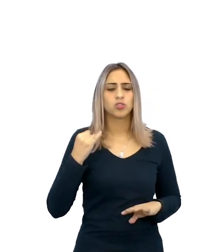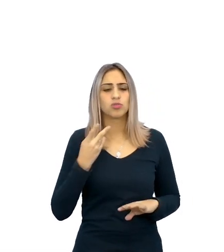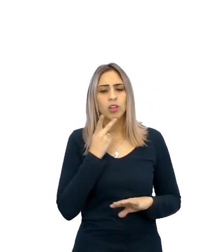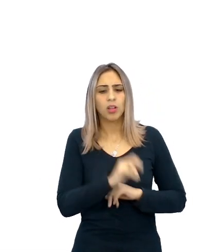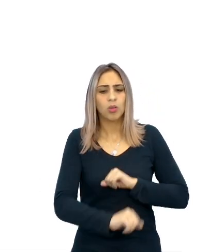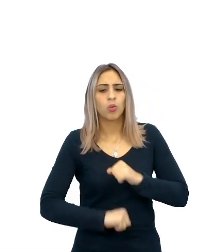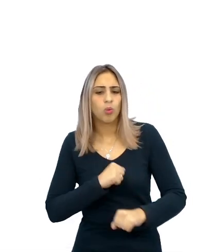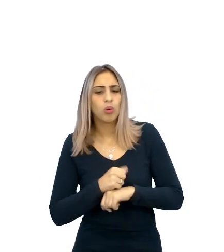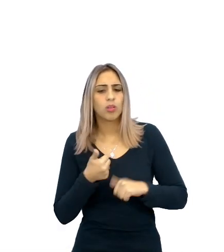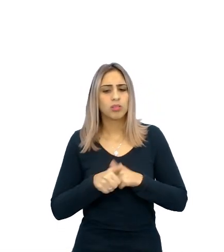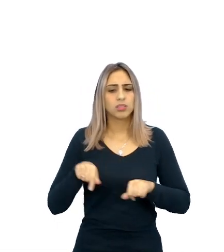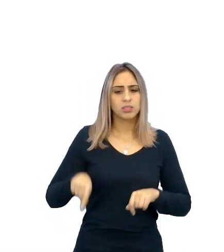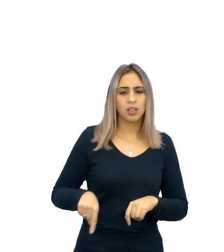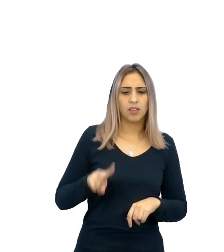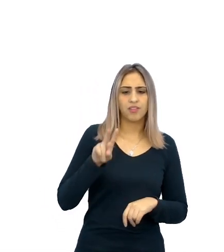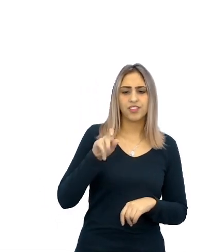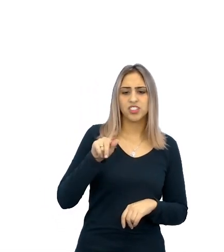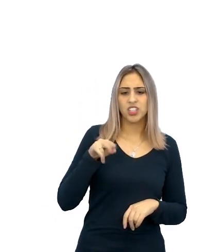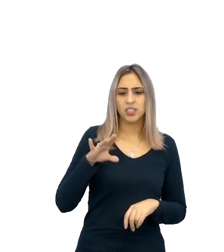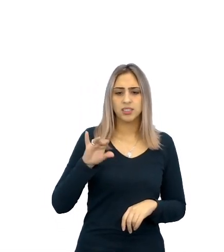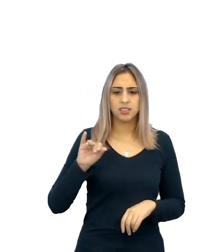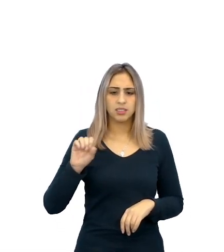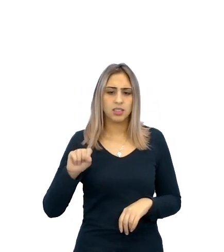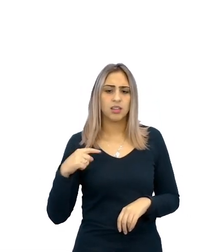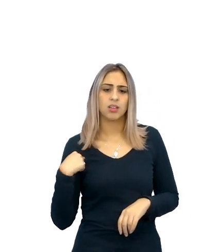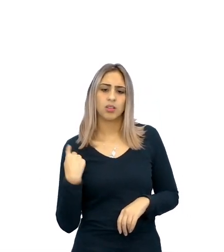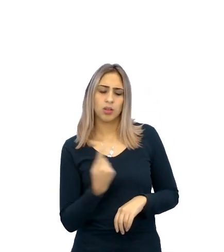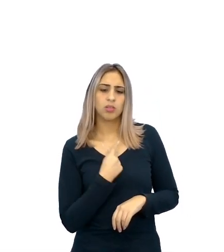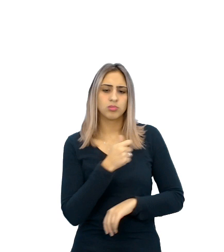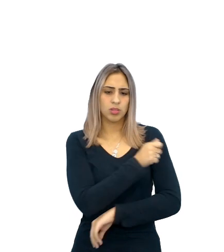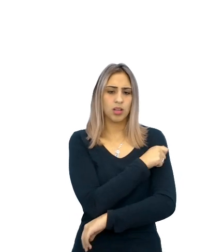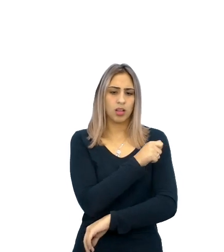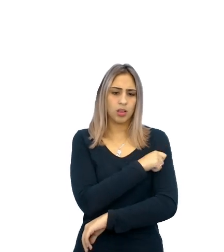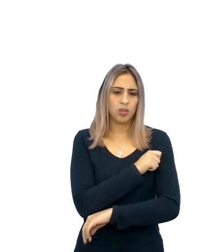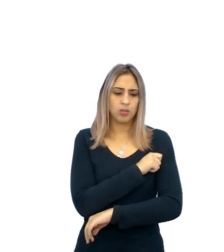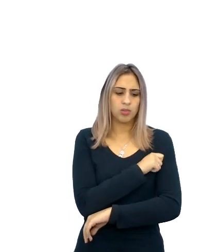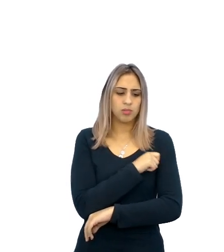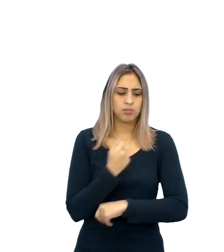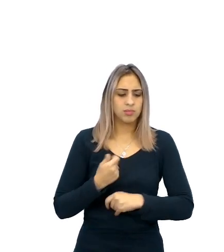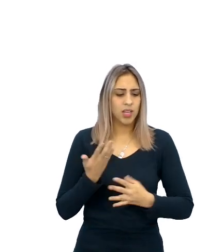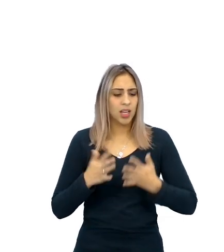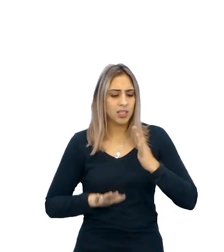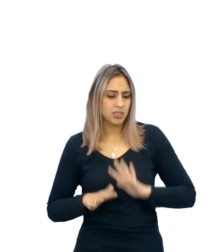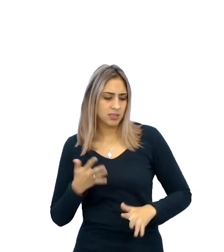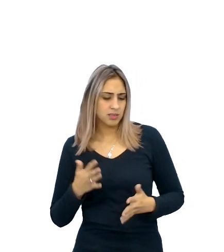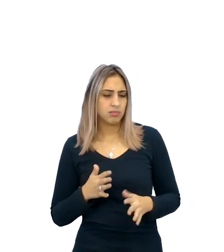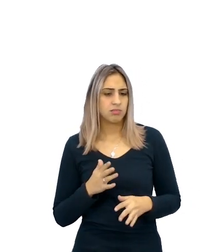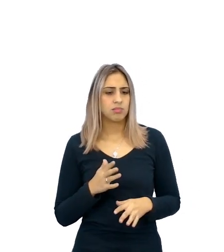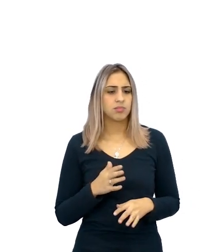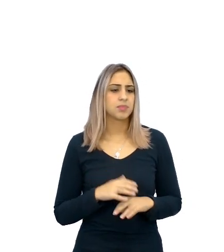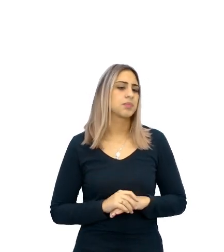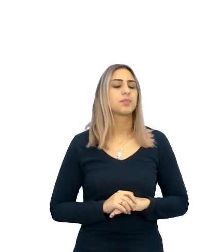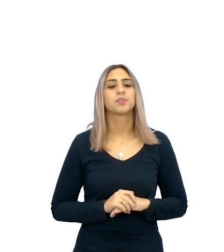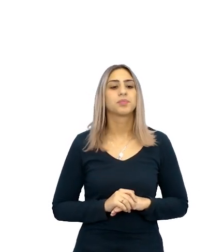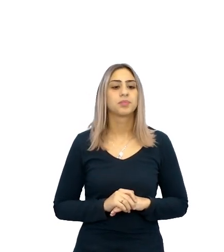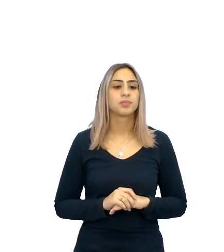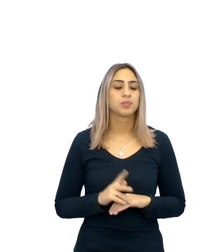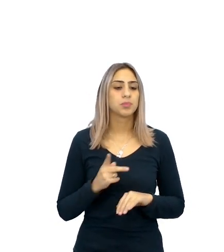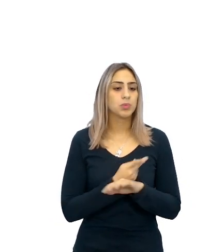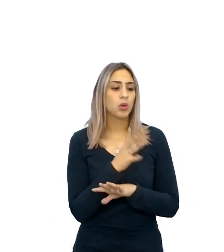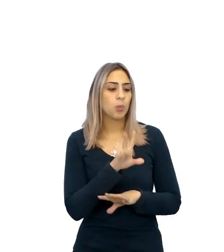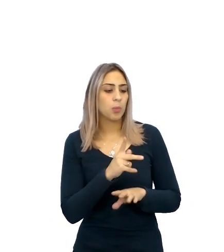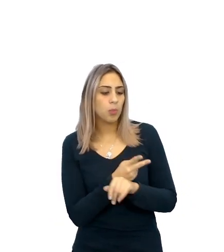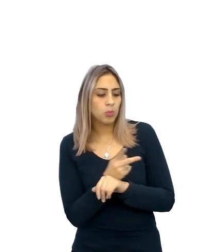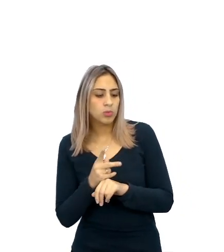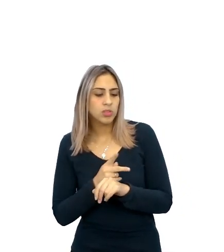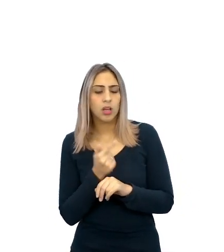ano que está em vigência, mas o nosso estudante, ele precisa muitas vezes retroagir ou buscar, né, ter